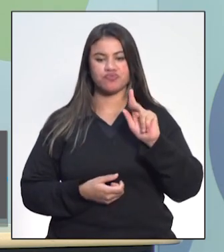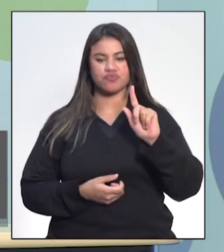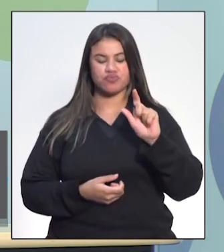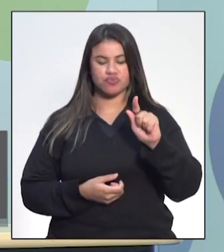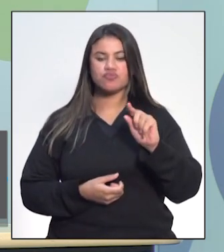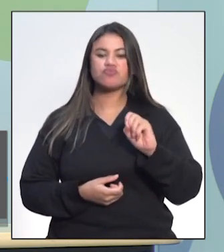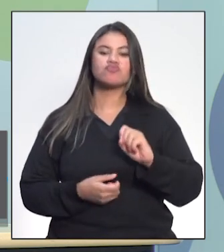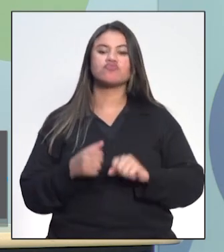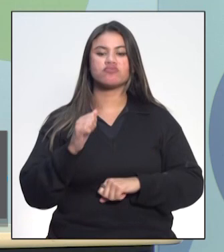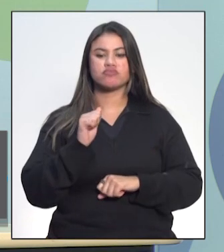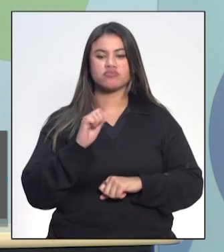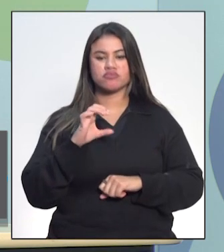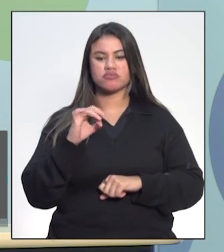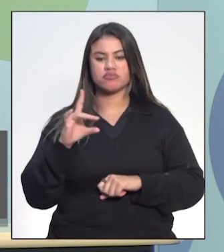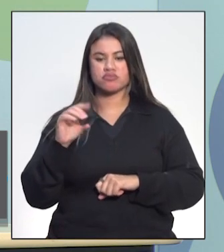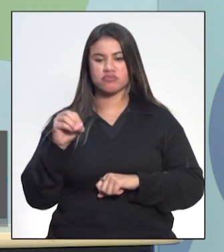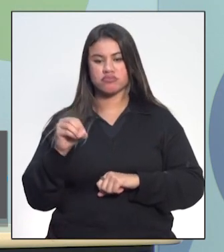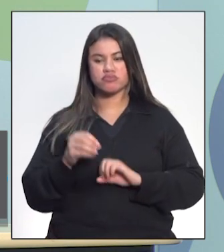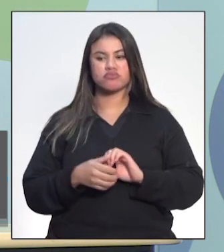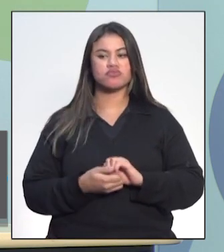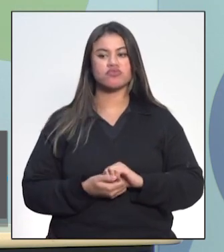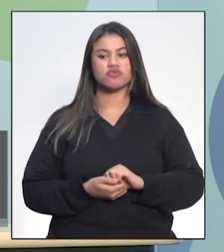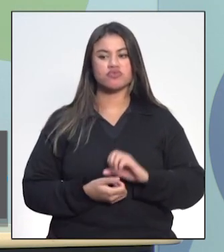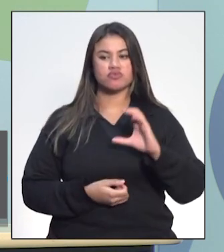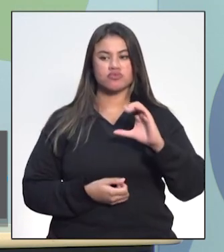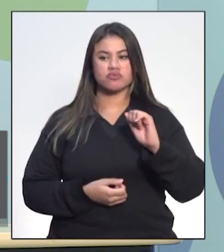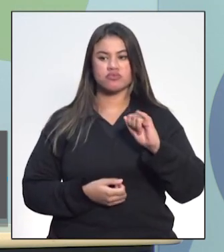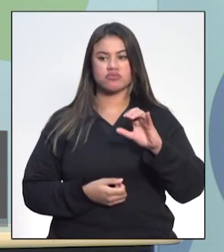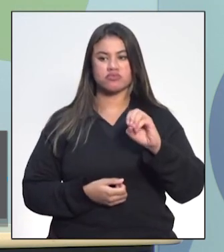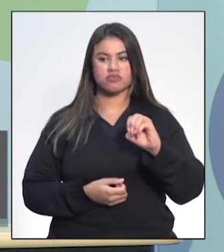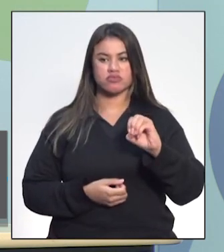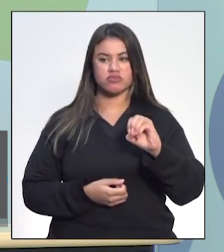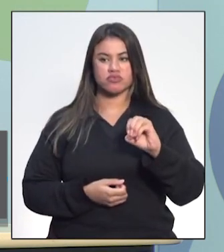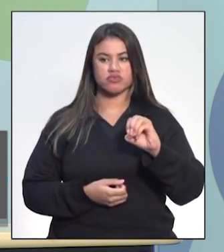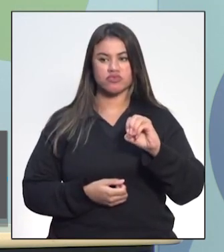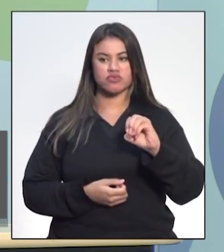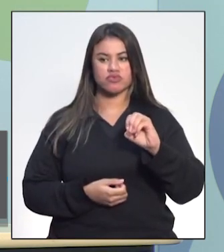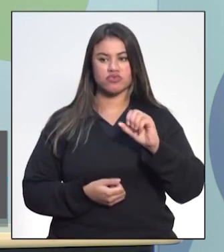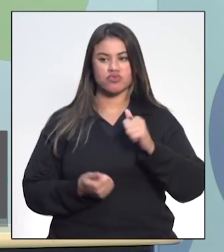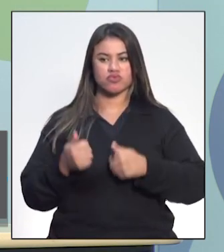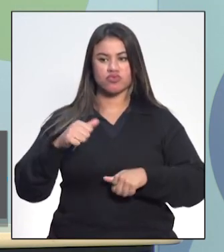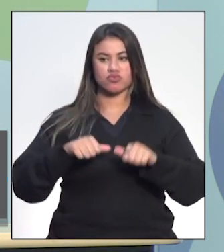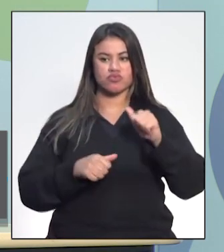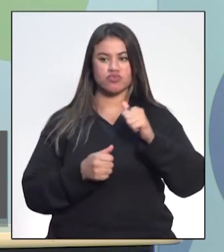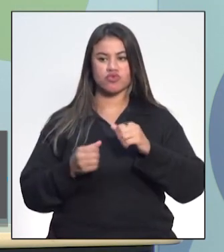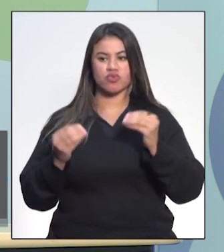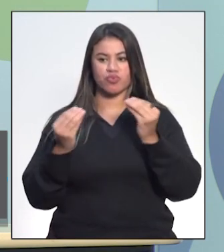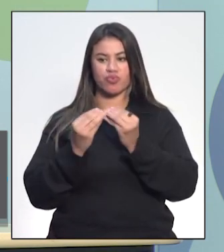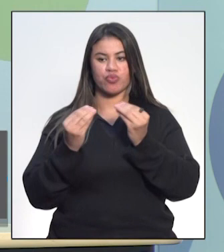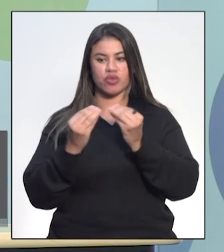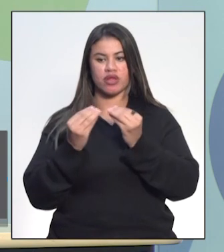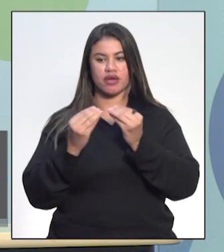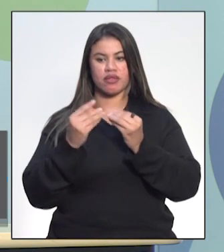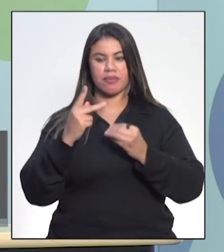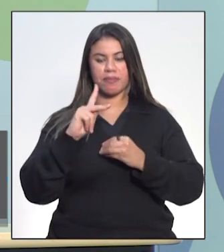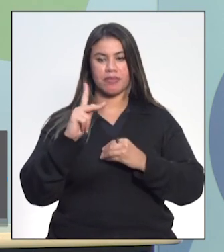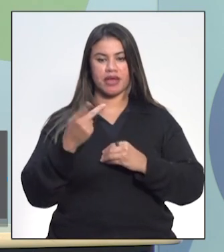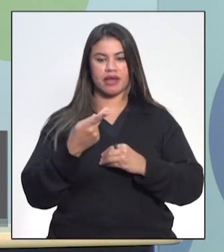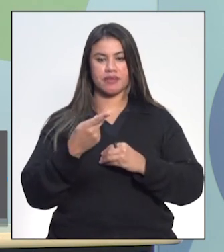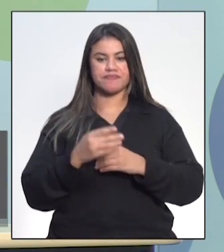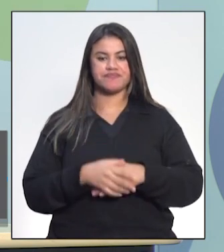acidez. E o Caio, ele disse que altera a composição da molécula, pH,